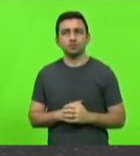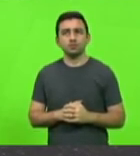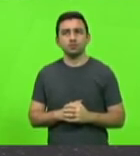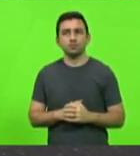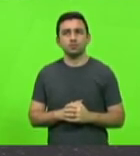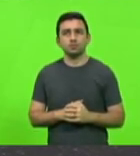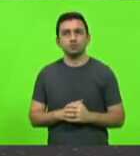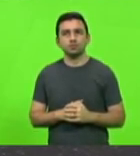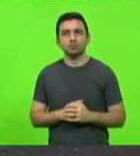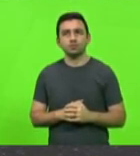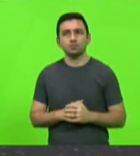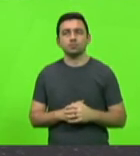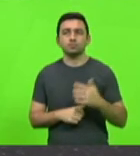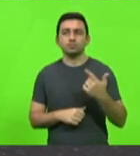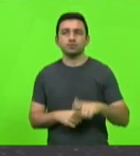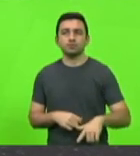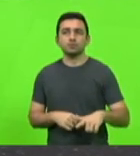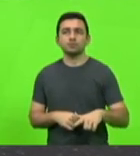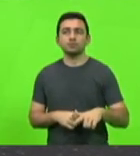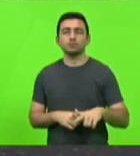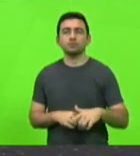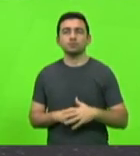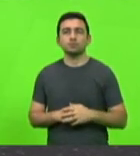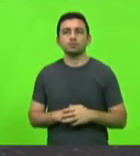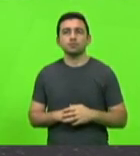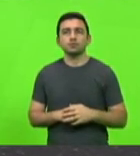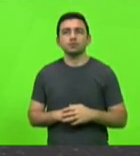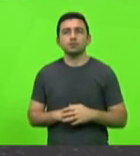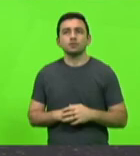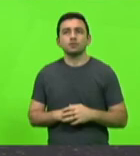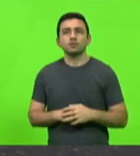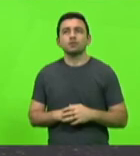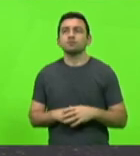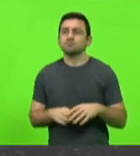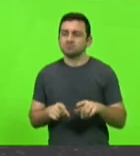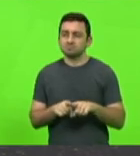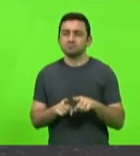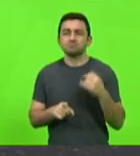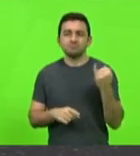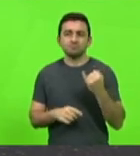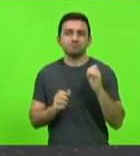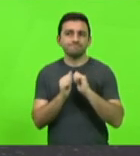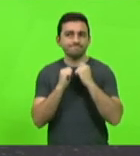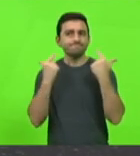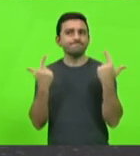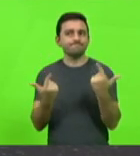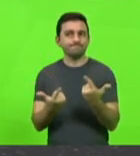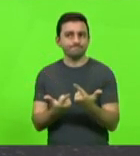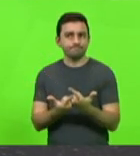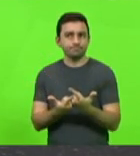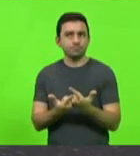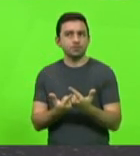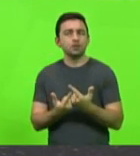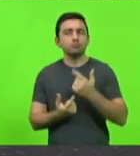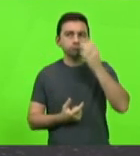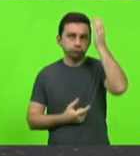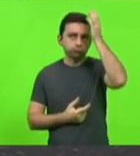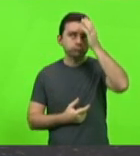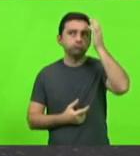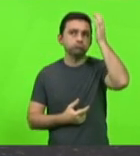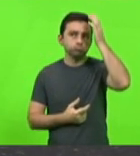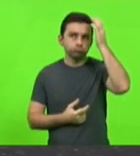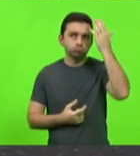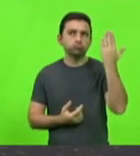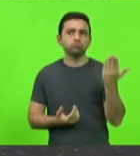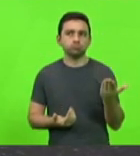Mais um minuto, deputado. Só para concluir, da importância desse parlamento, não é, ter essa conscientização, mas